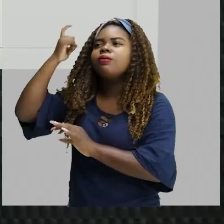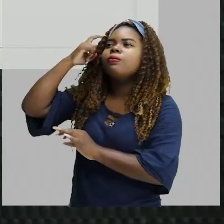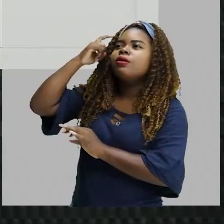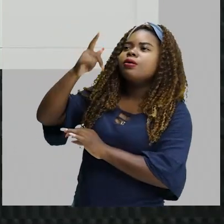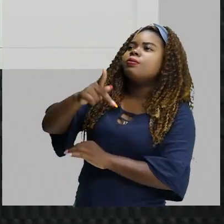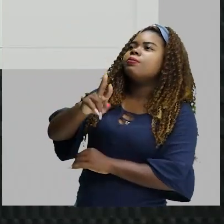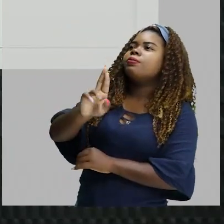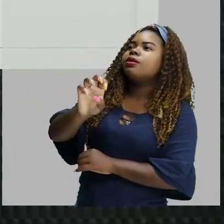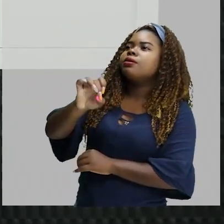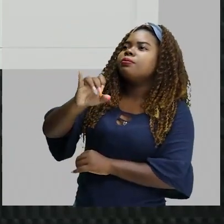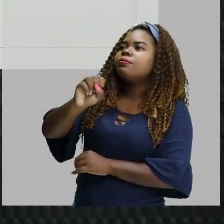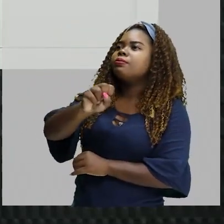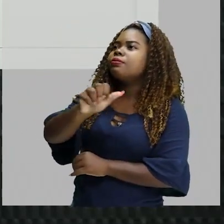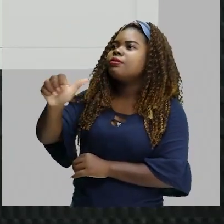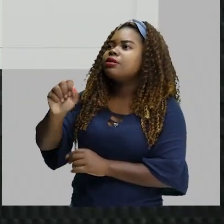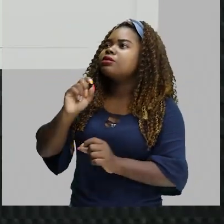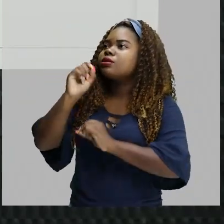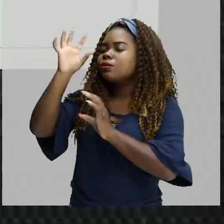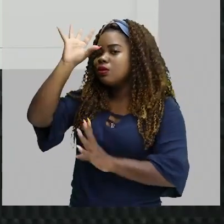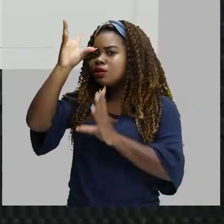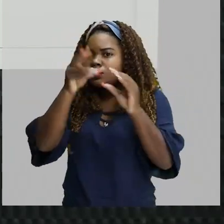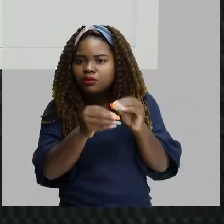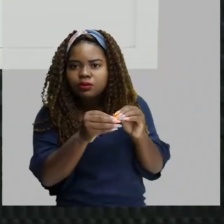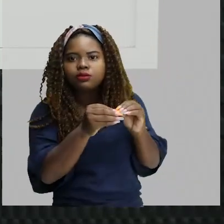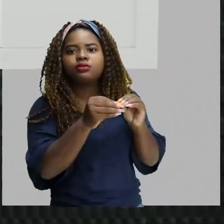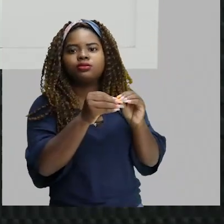necessariamente ou atomicamente ou